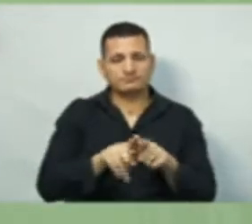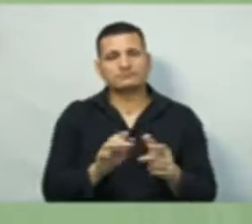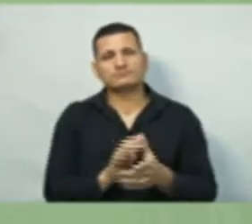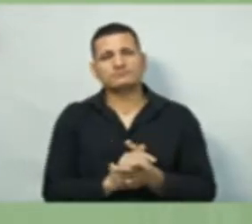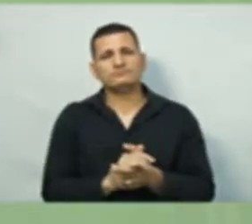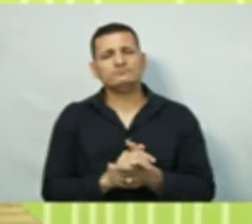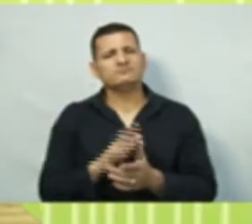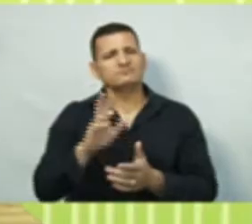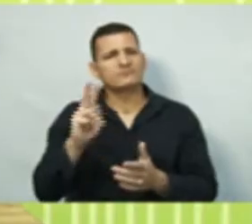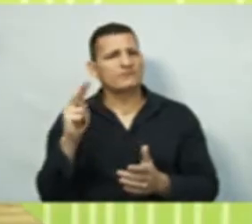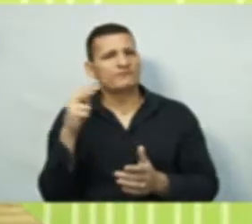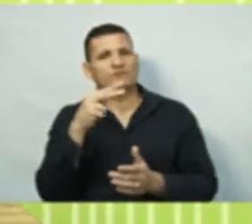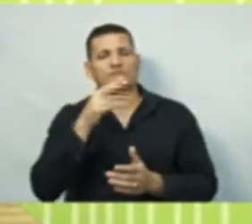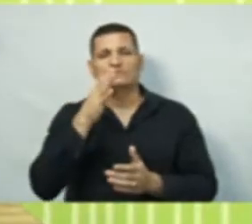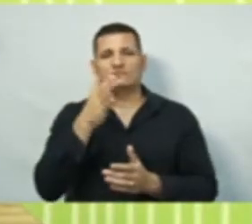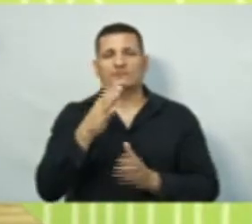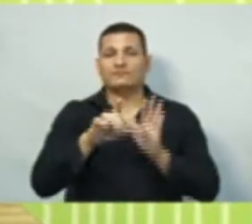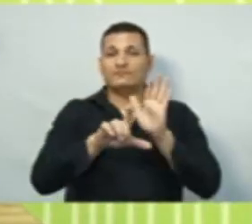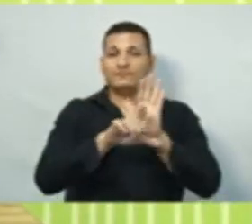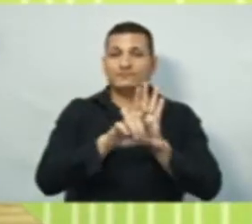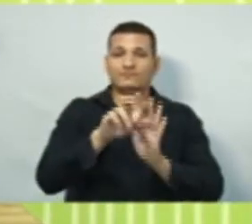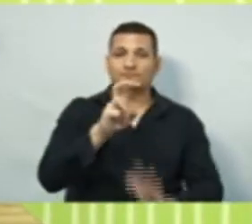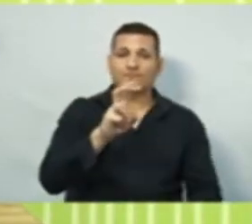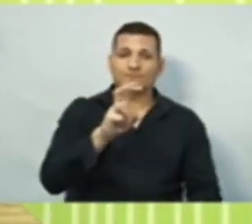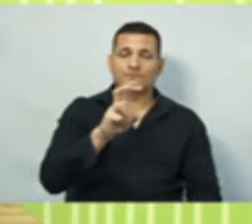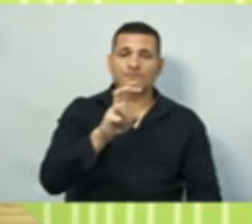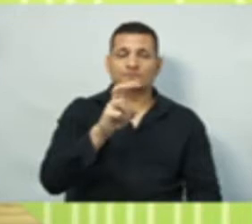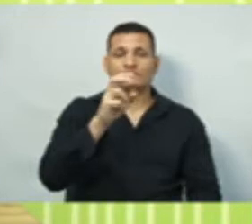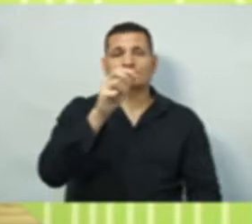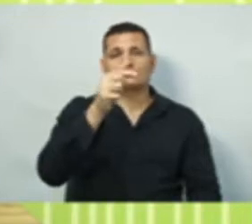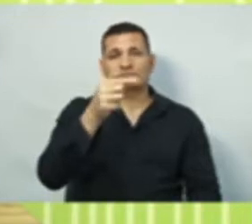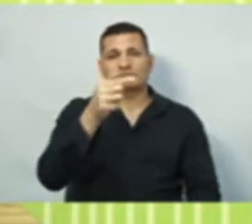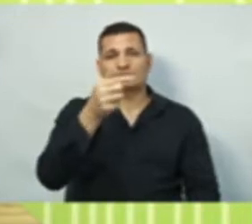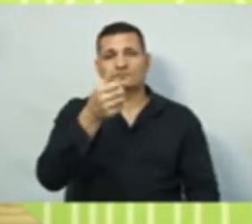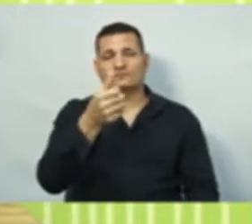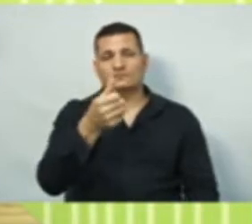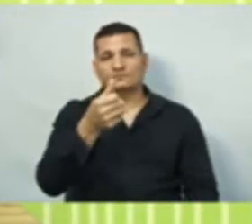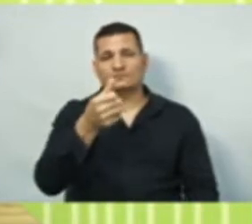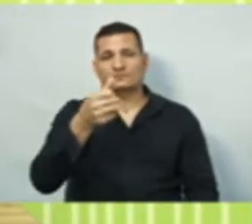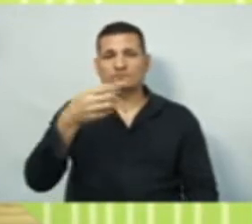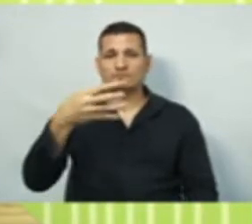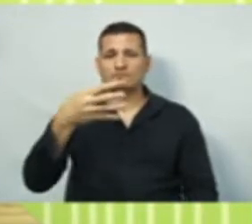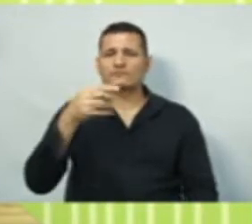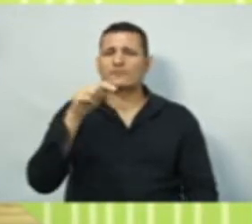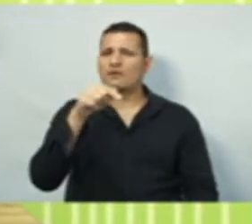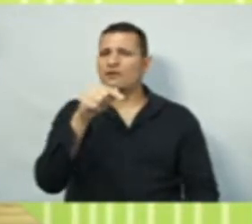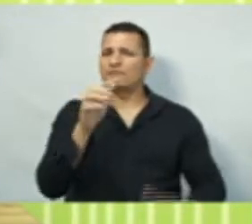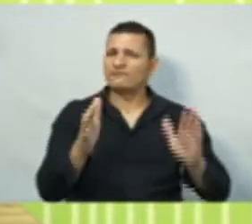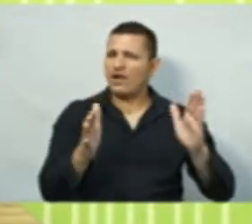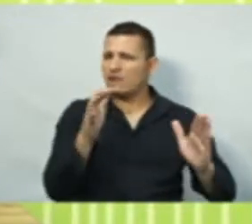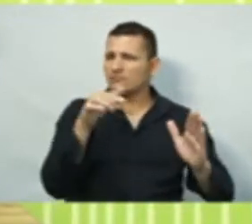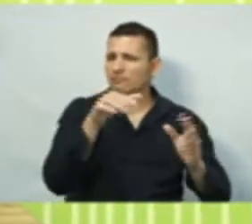Lei 5.764 de 71, ela nasceu em qual fase?